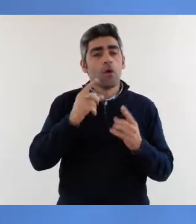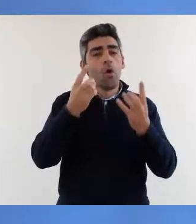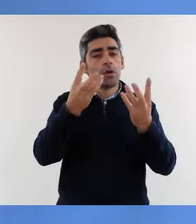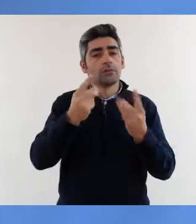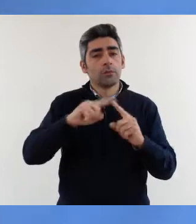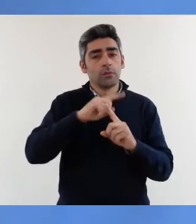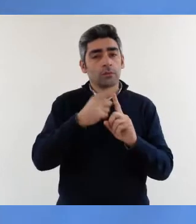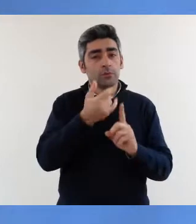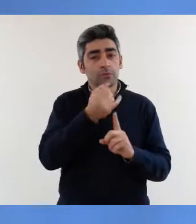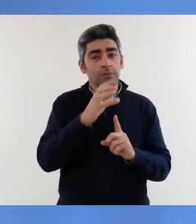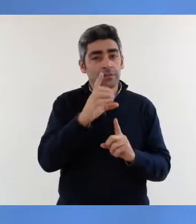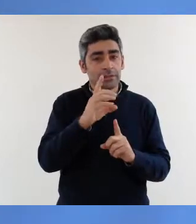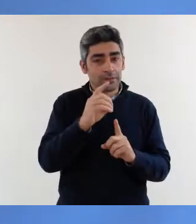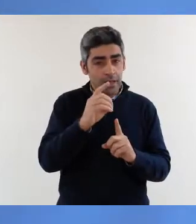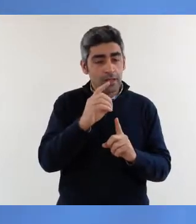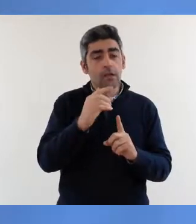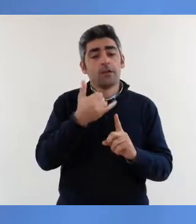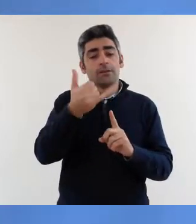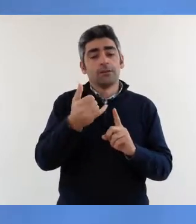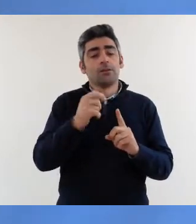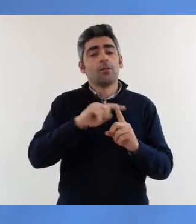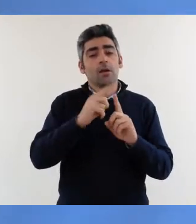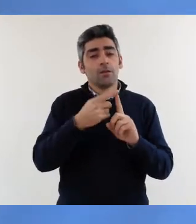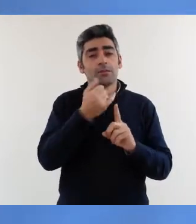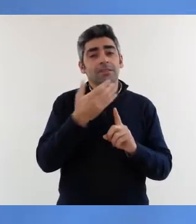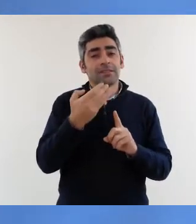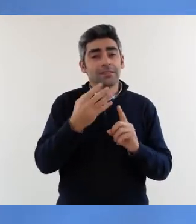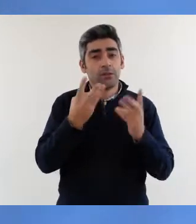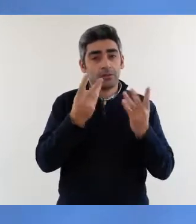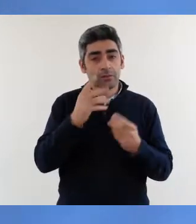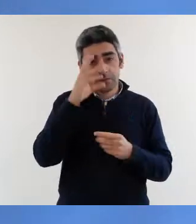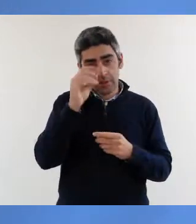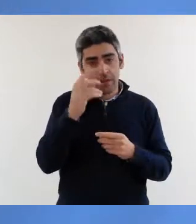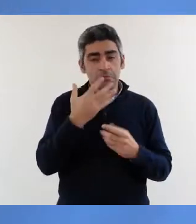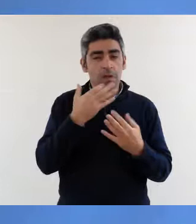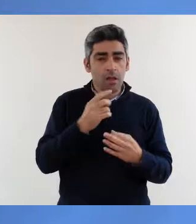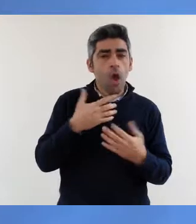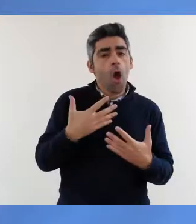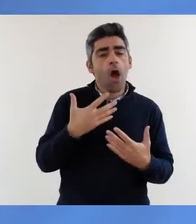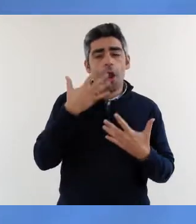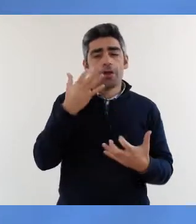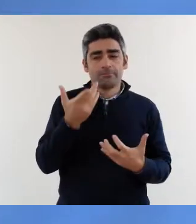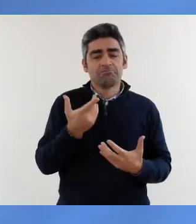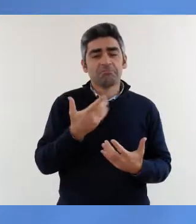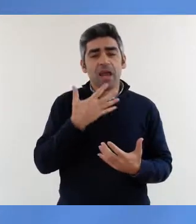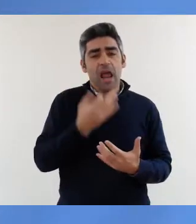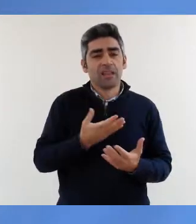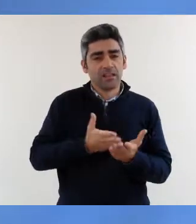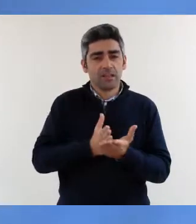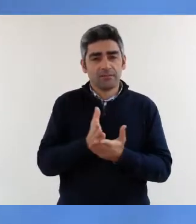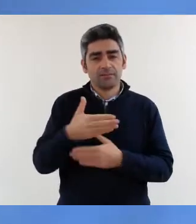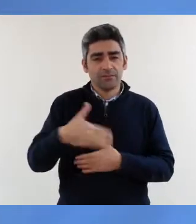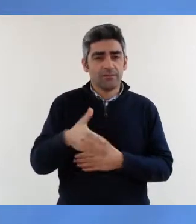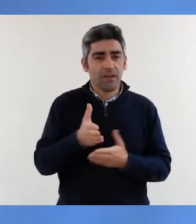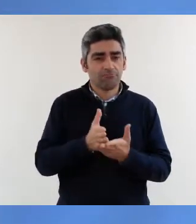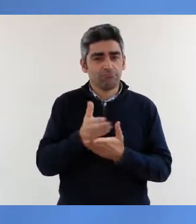antes da aprovação do orçamento para 2012 e da aprovação do orçamento de 2007 hoje aparece como uma